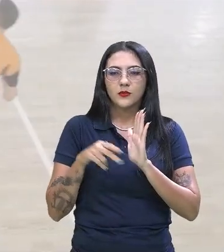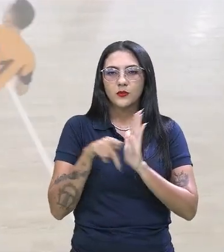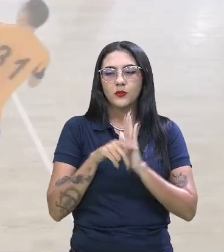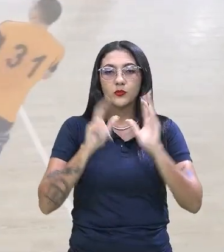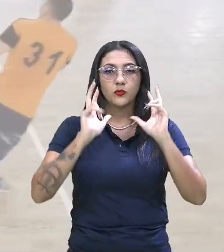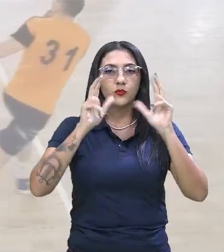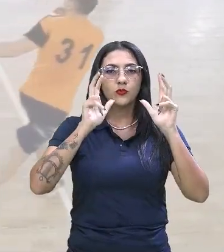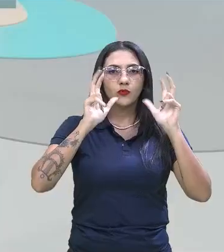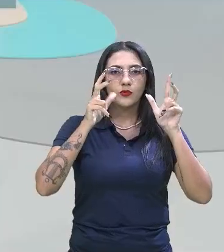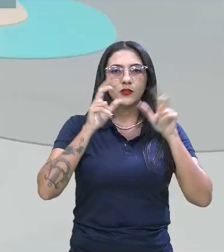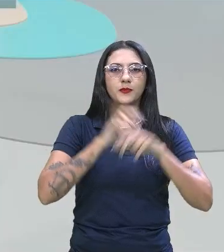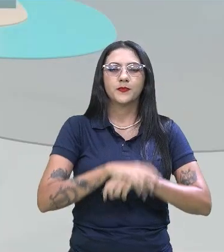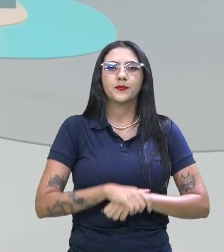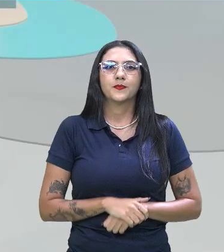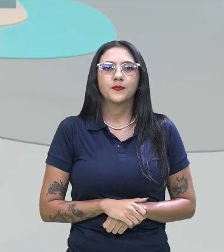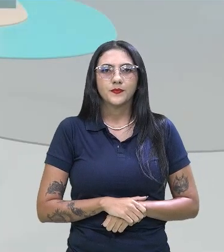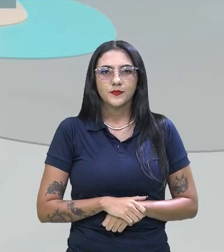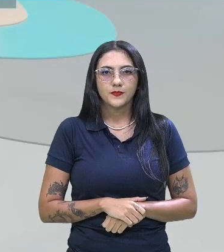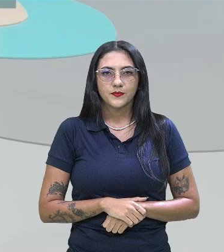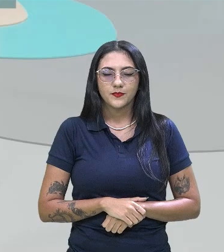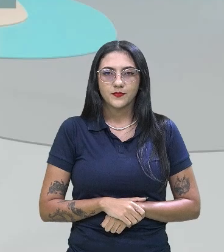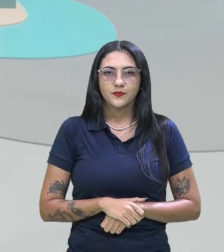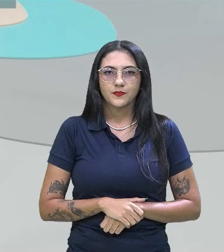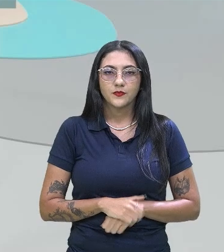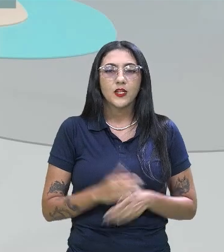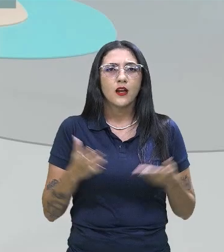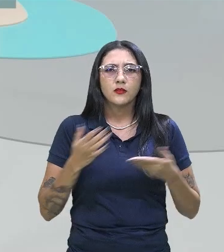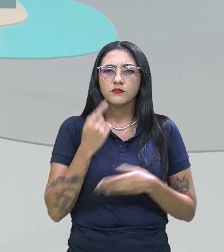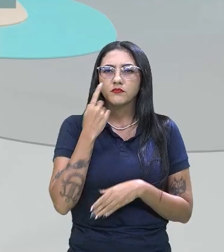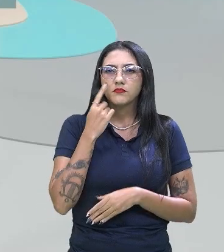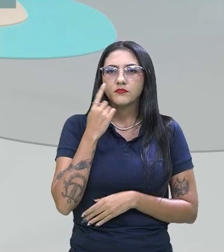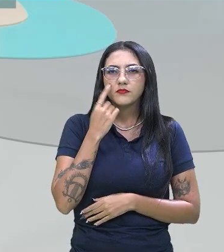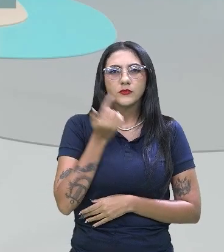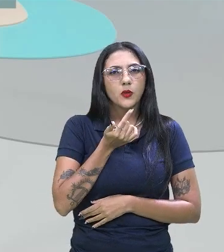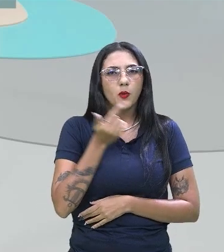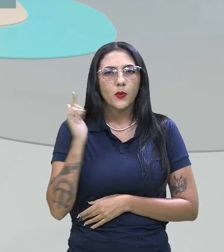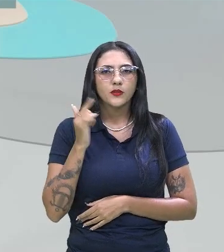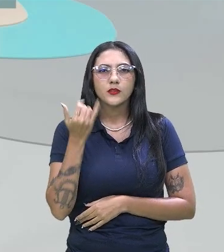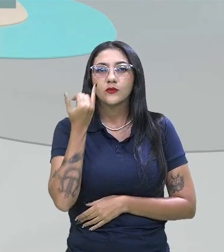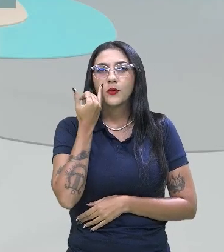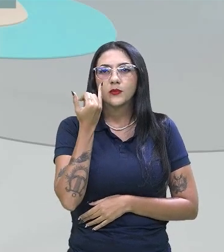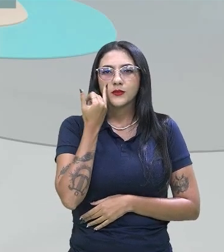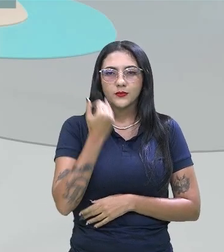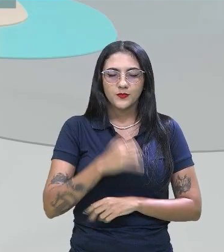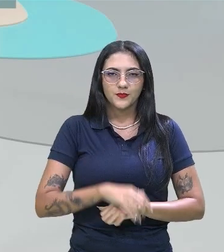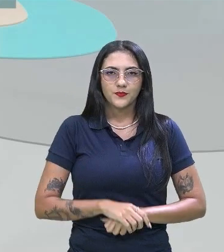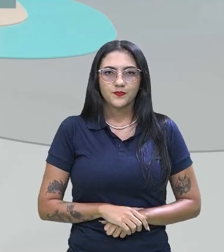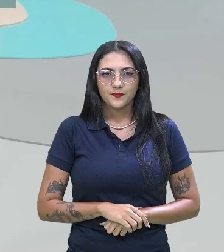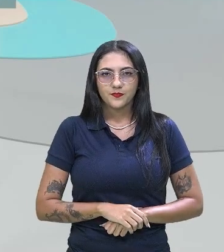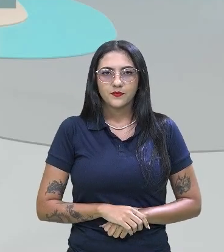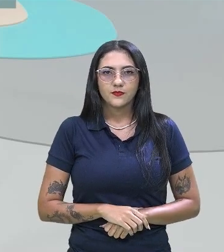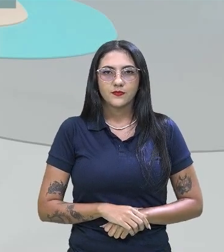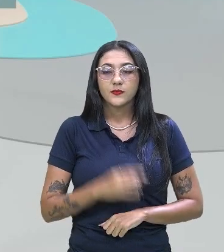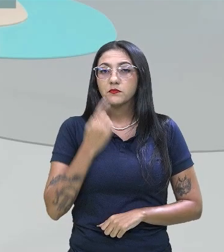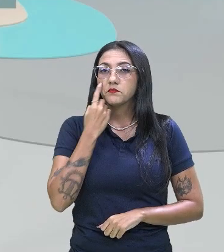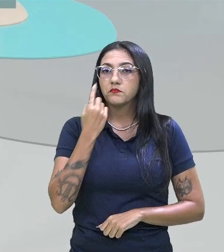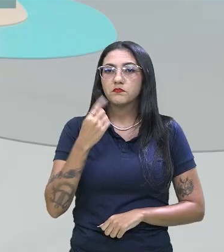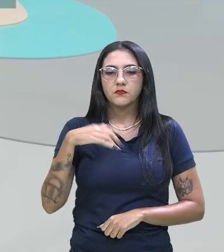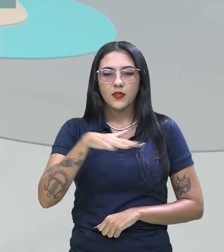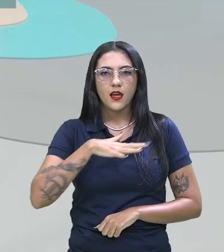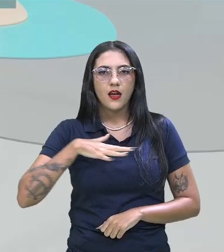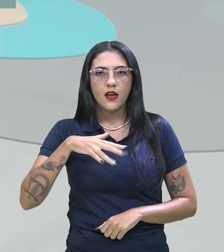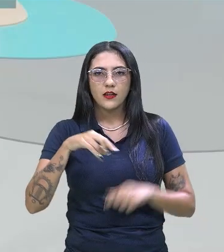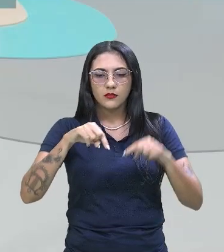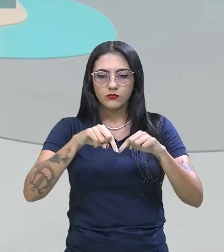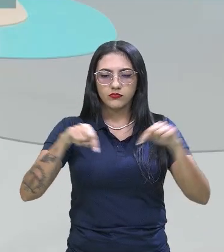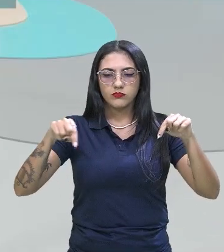agora vejamos aqui também outras informações relacionadas ao voleibol. Nós temos aí a quadra, né, que